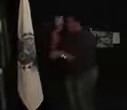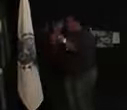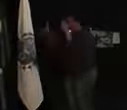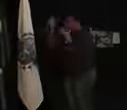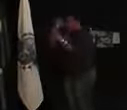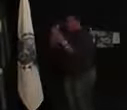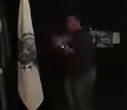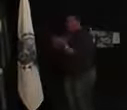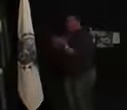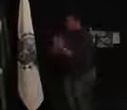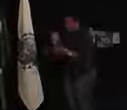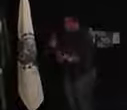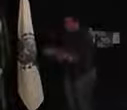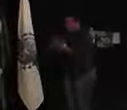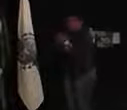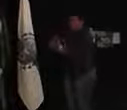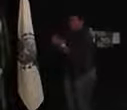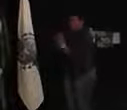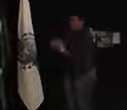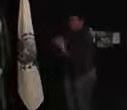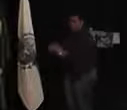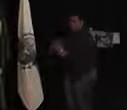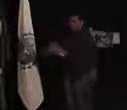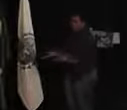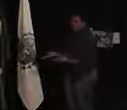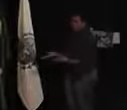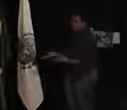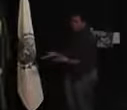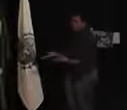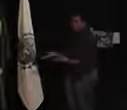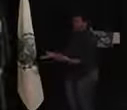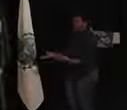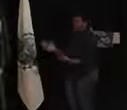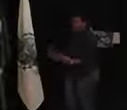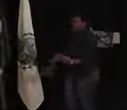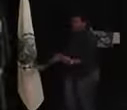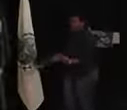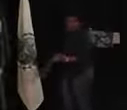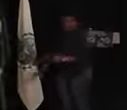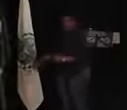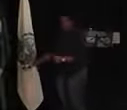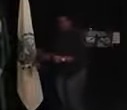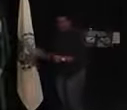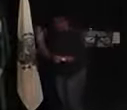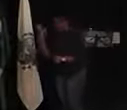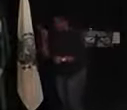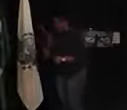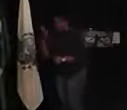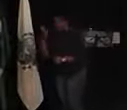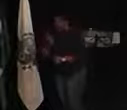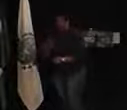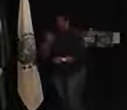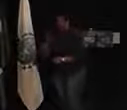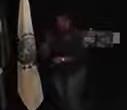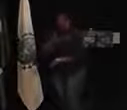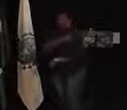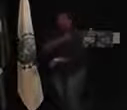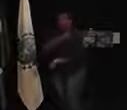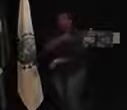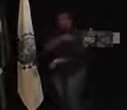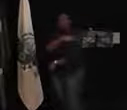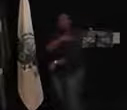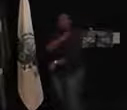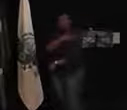aprendendo. Na educação infantil tudo é maravilhoso, mas quando chega no primeiro ano, essa professora